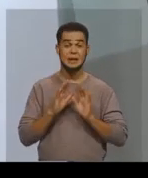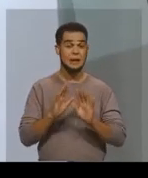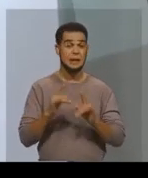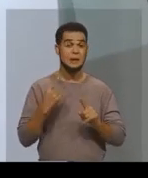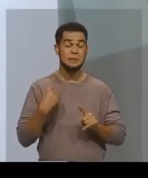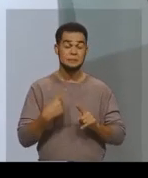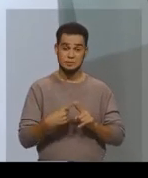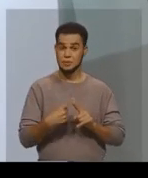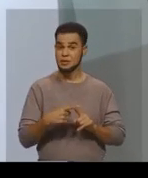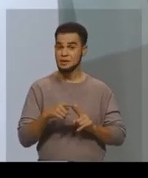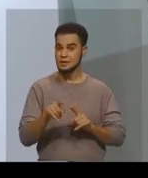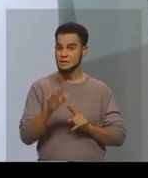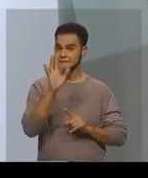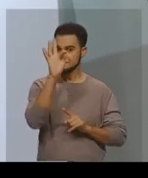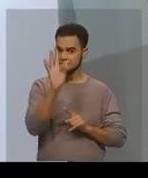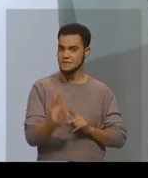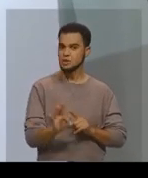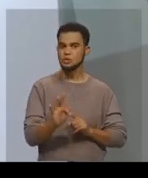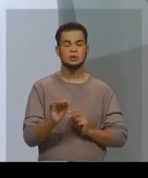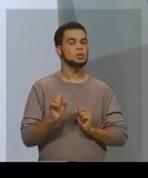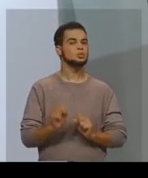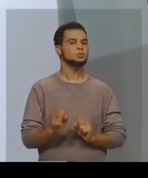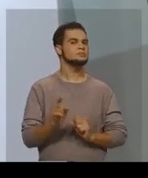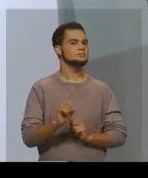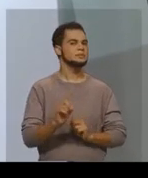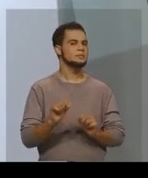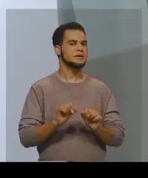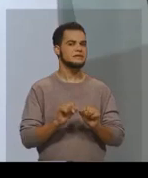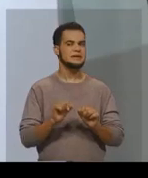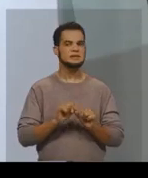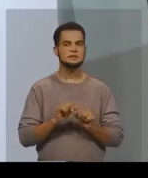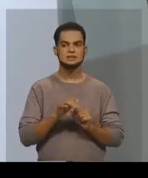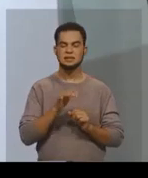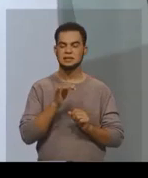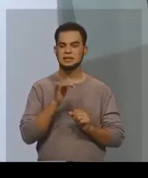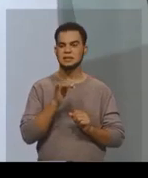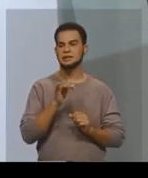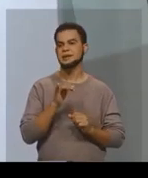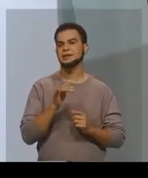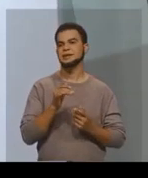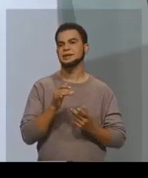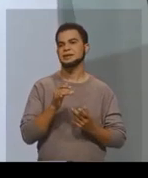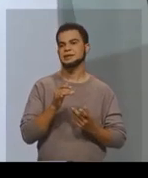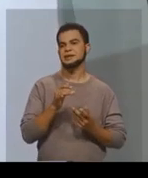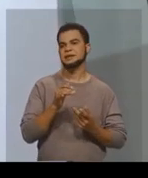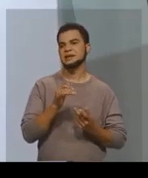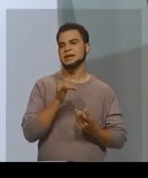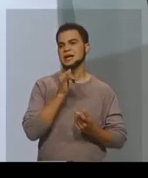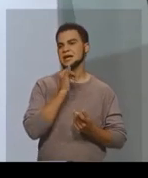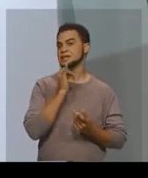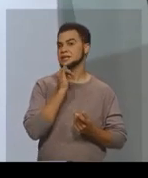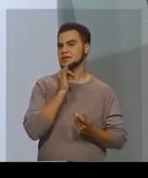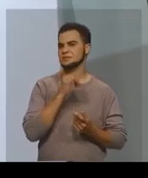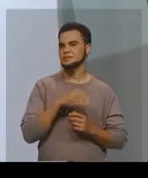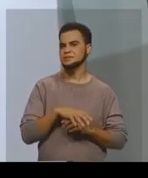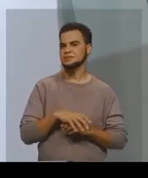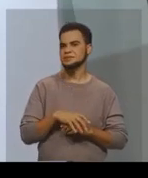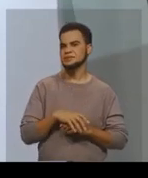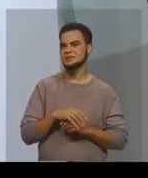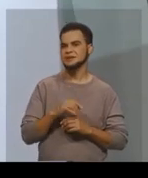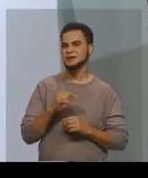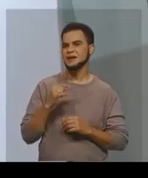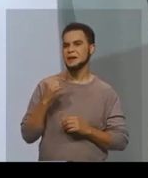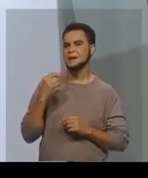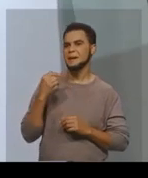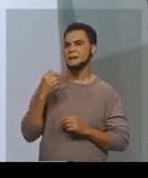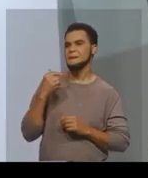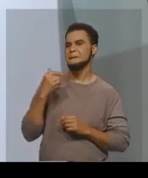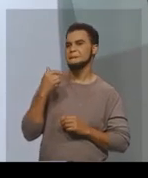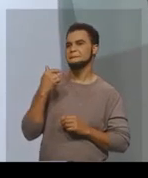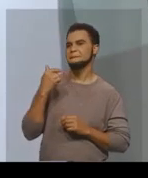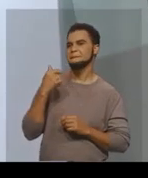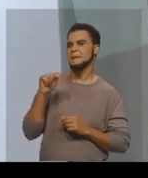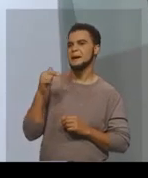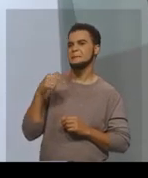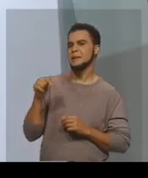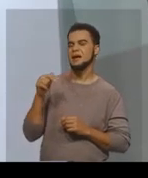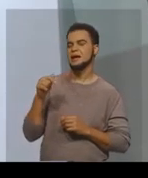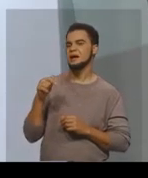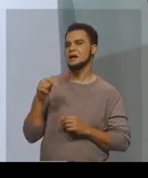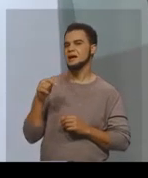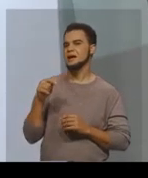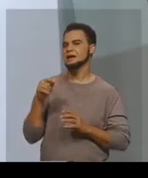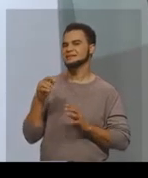aqui, ó. Presta atenção, não faça isso. A mão coça, tá, gente? Dá vontade de fazer assim, corta, dá